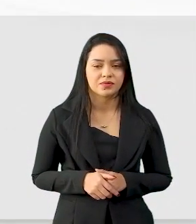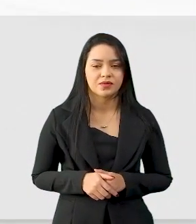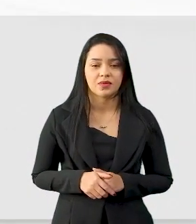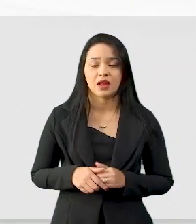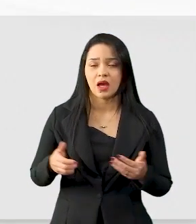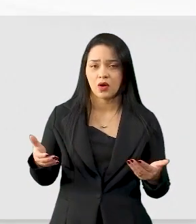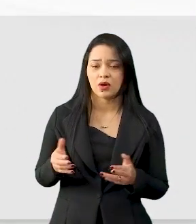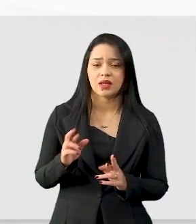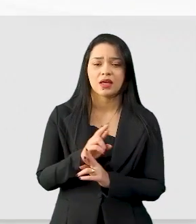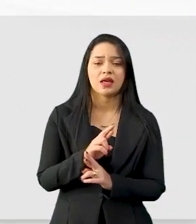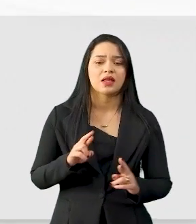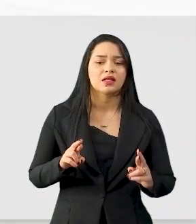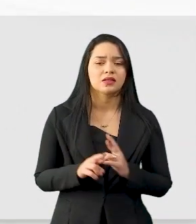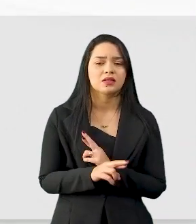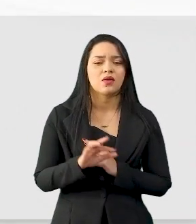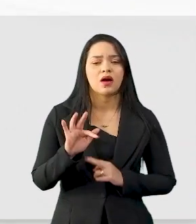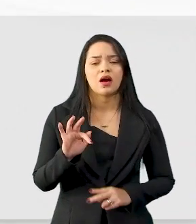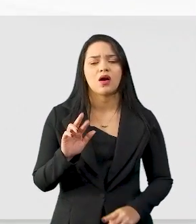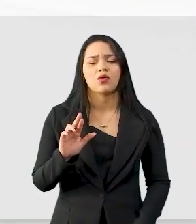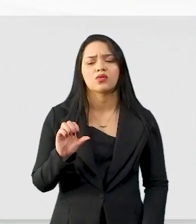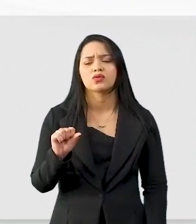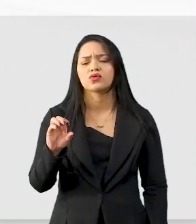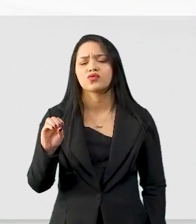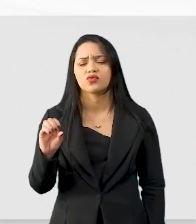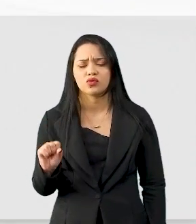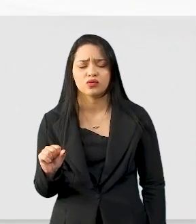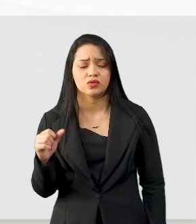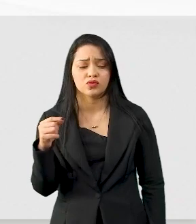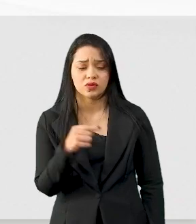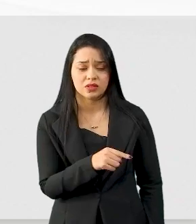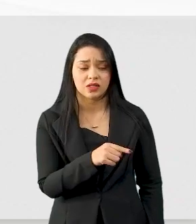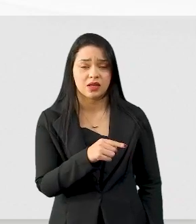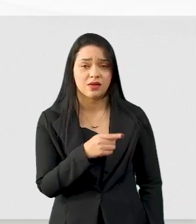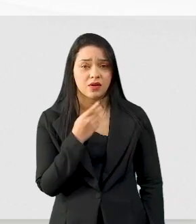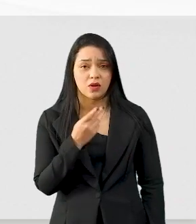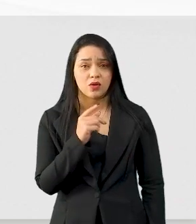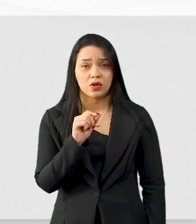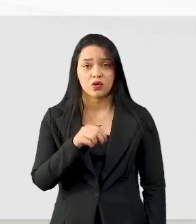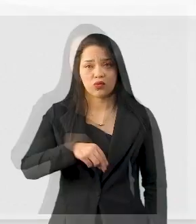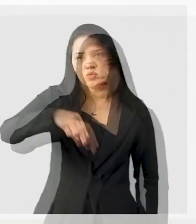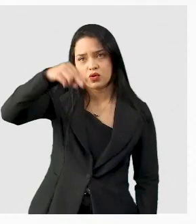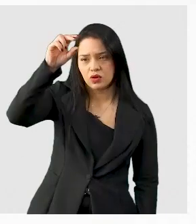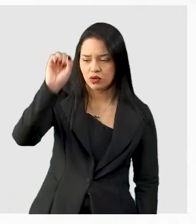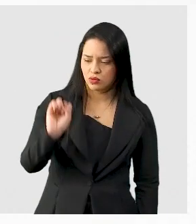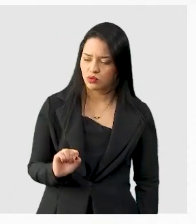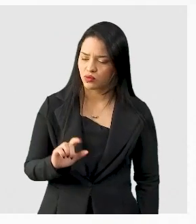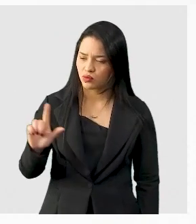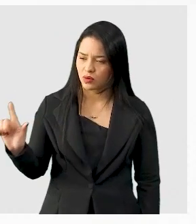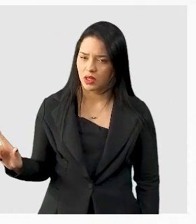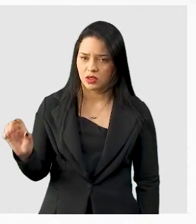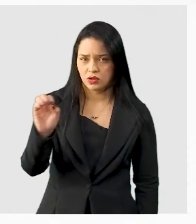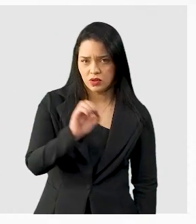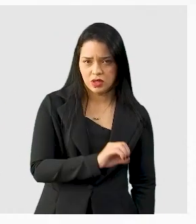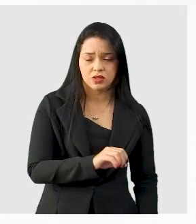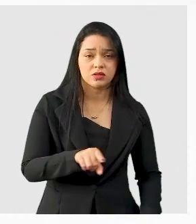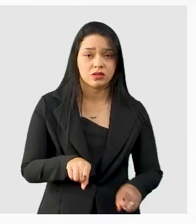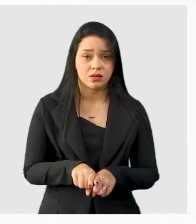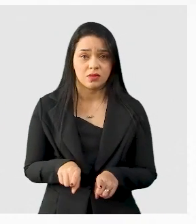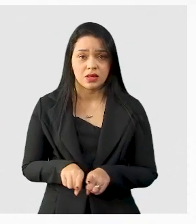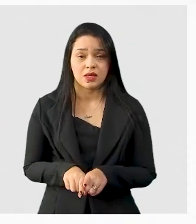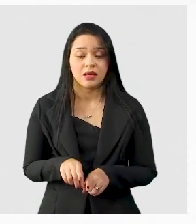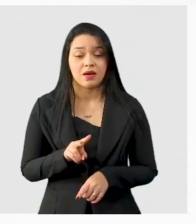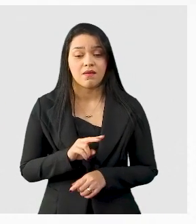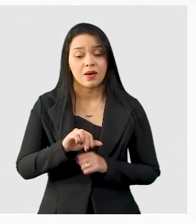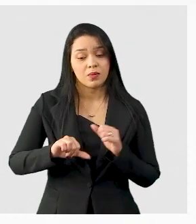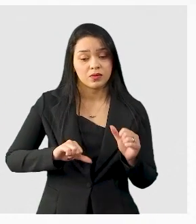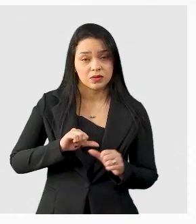Agora, em relação aos nossos fusos, Marcos, como você disse, o sentido norte, sul, leste, oeste e a nossa grande extensão territorial vão